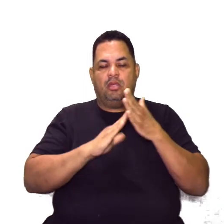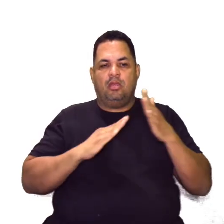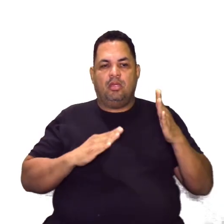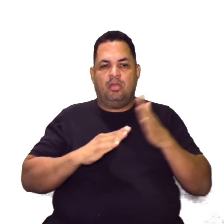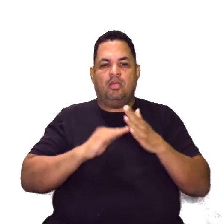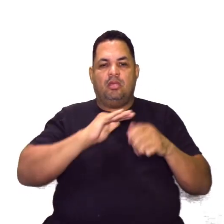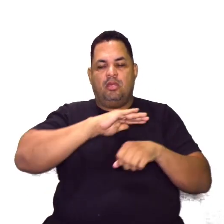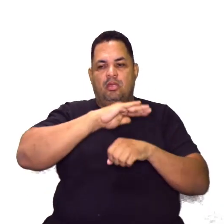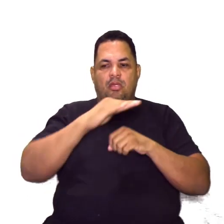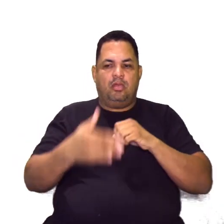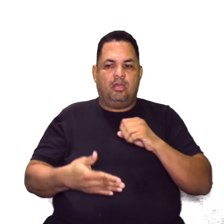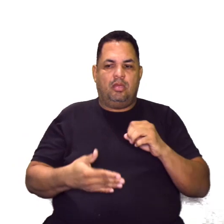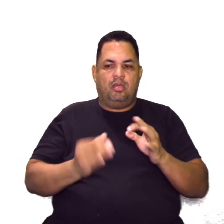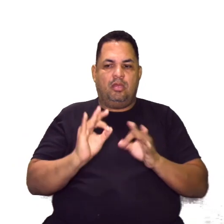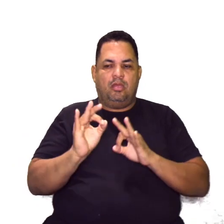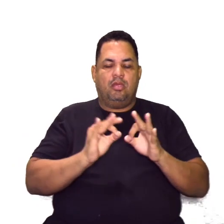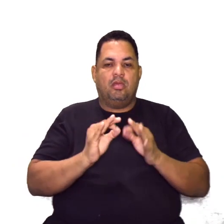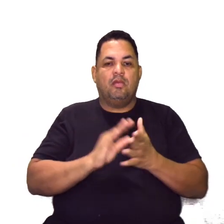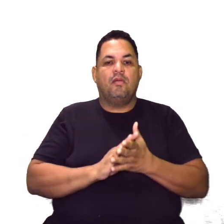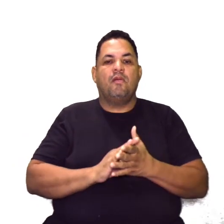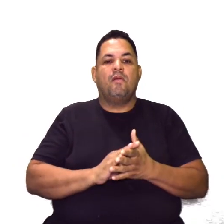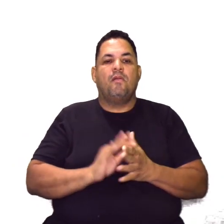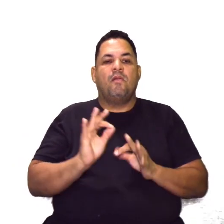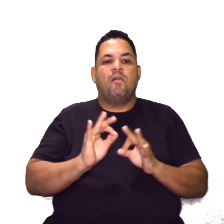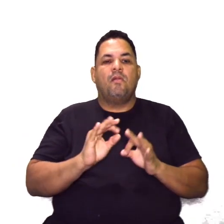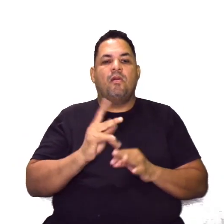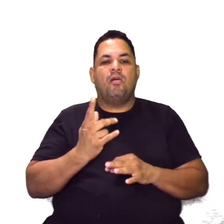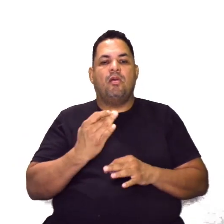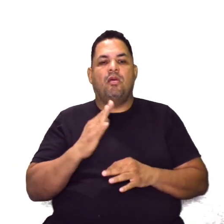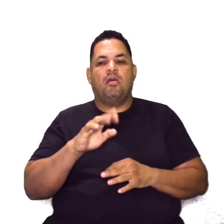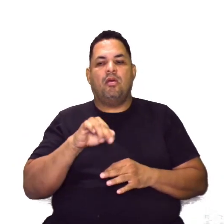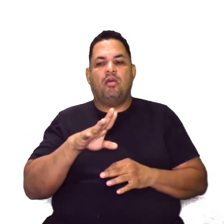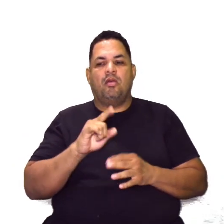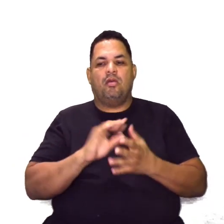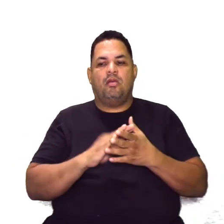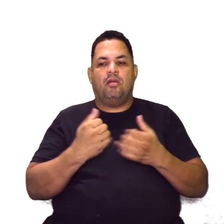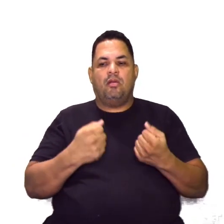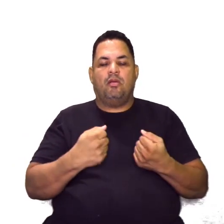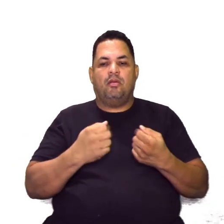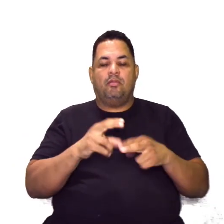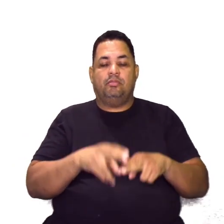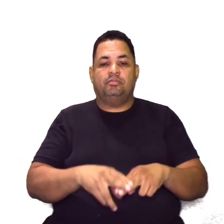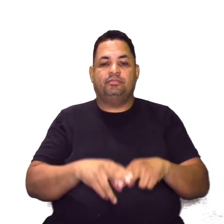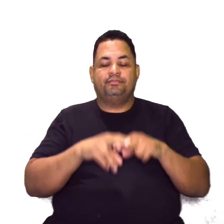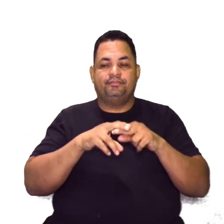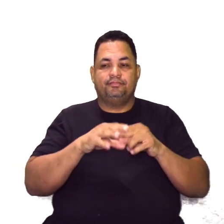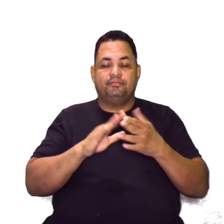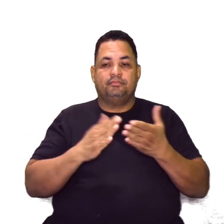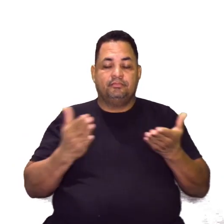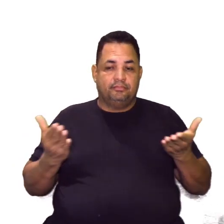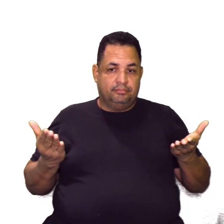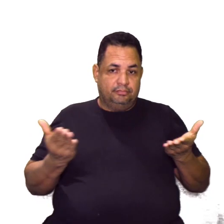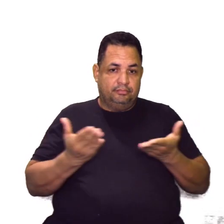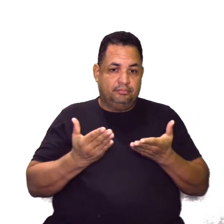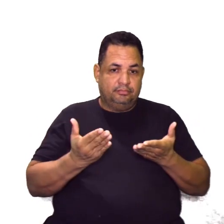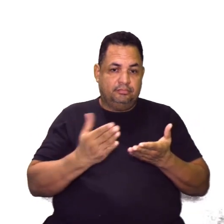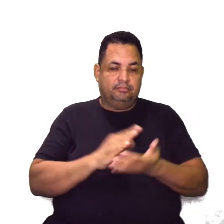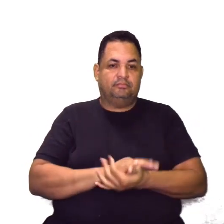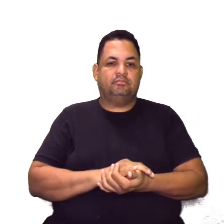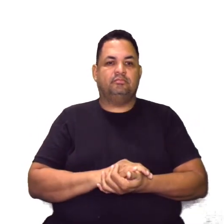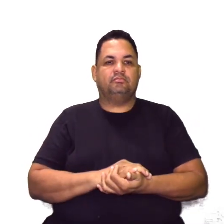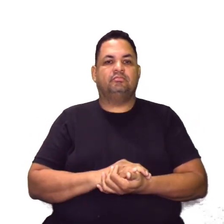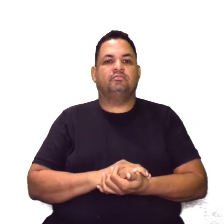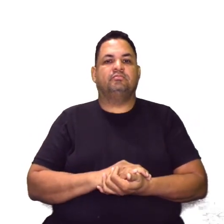camada, somente os halogênios é que tem. Por isso, desta forma, olha